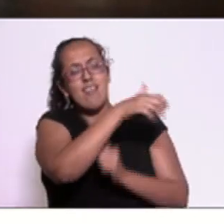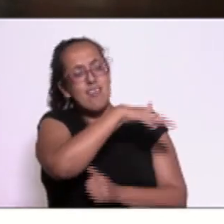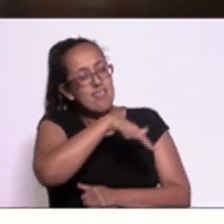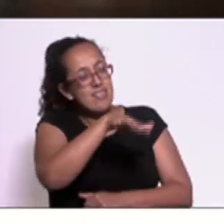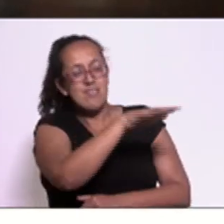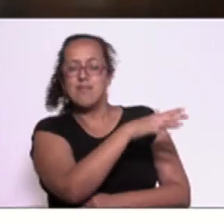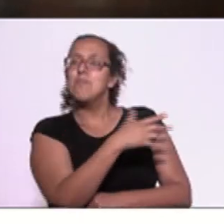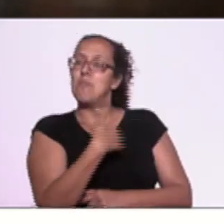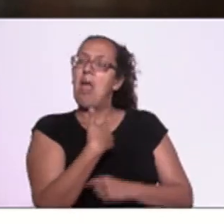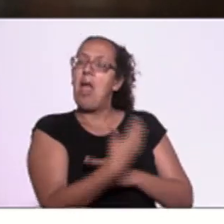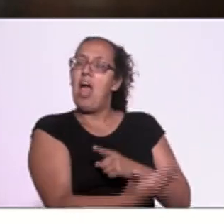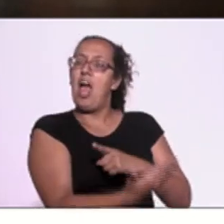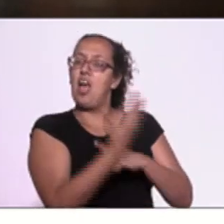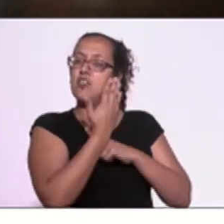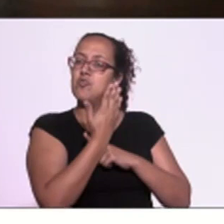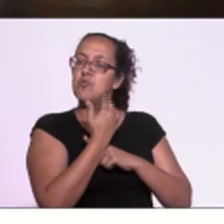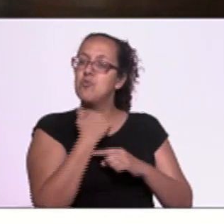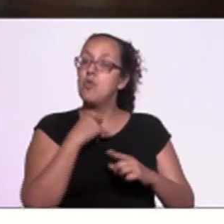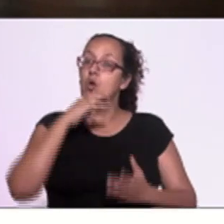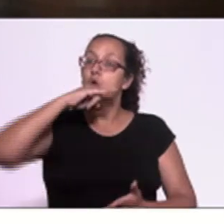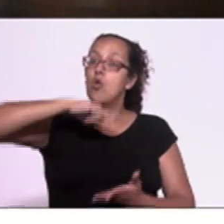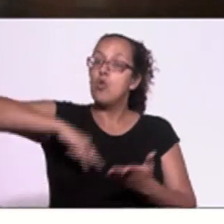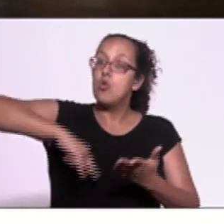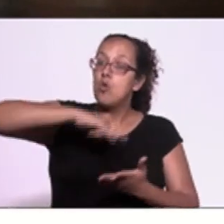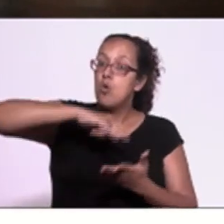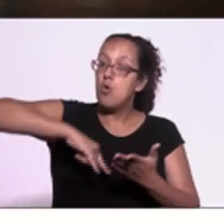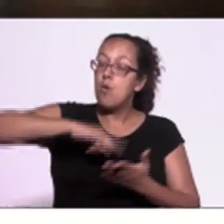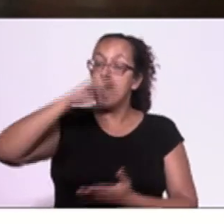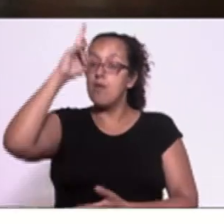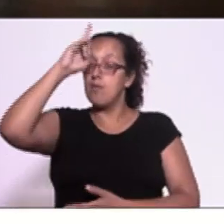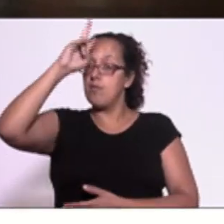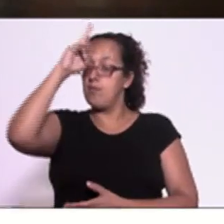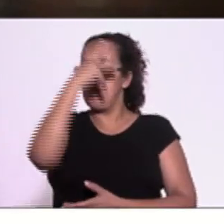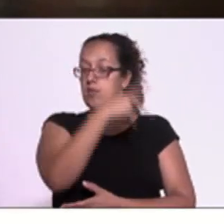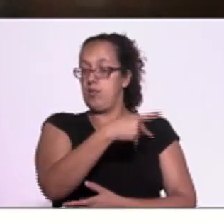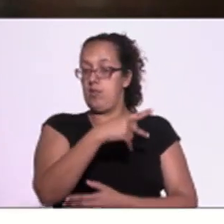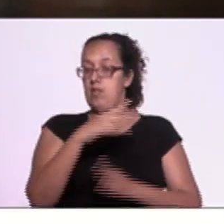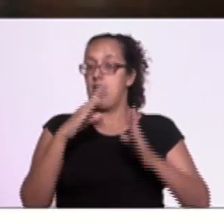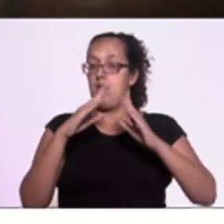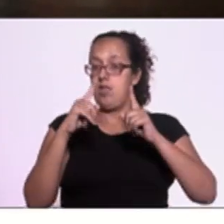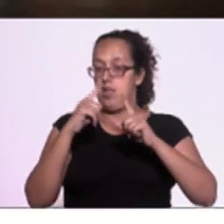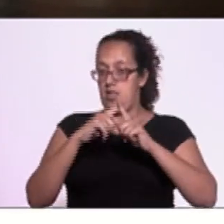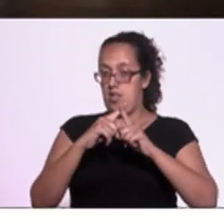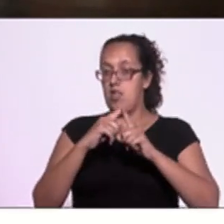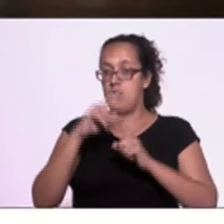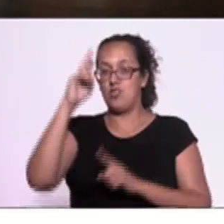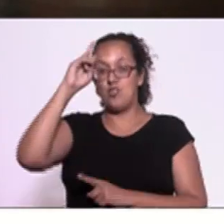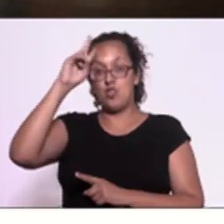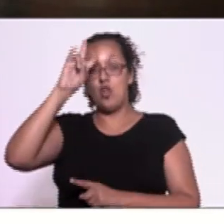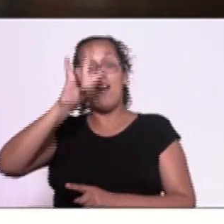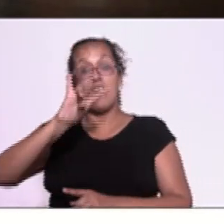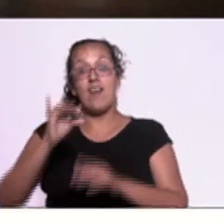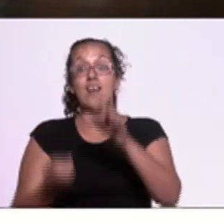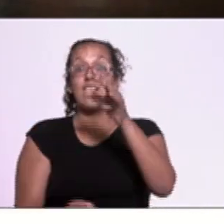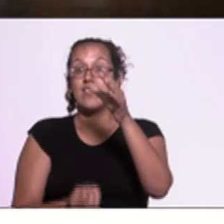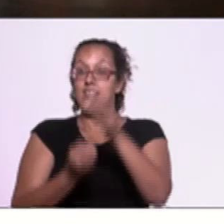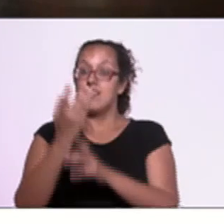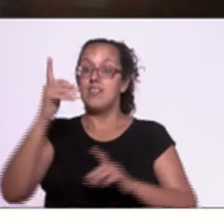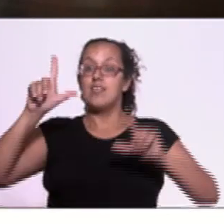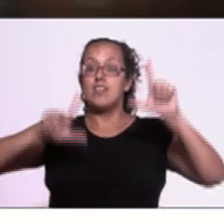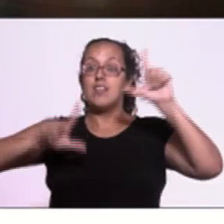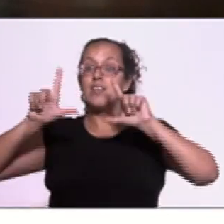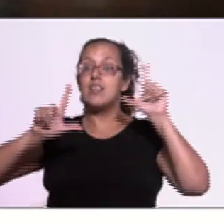forma brilhante na realização de um documentário sobre o Templo da Humanidade, que será exibido amanhã no Seminário